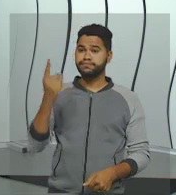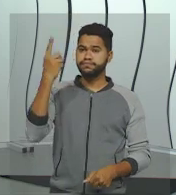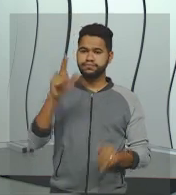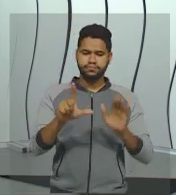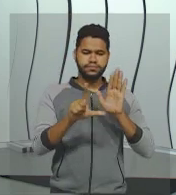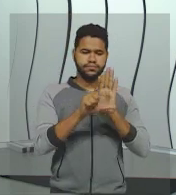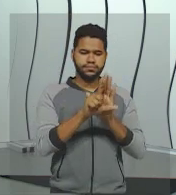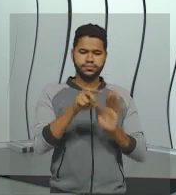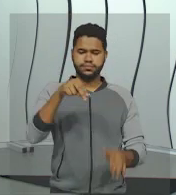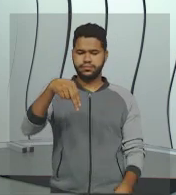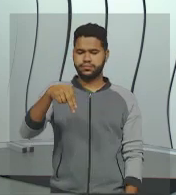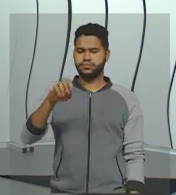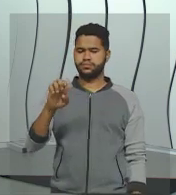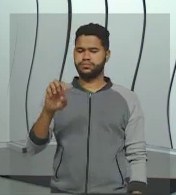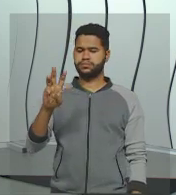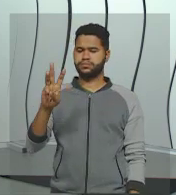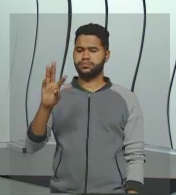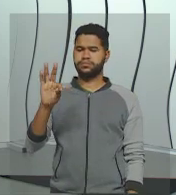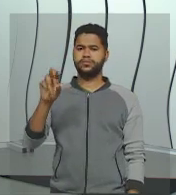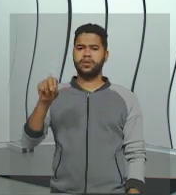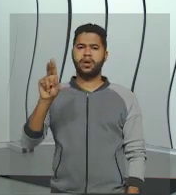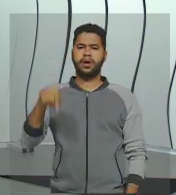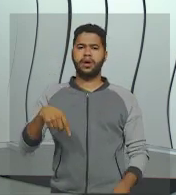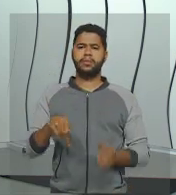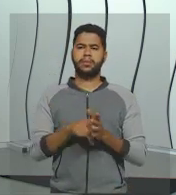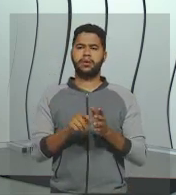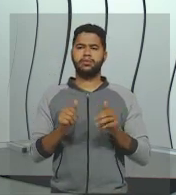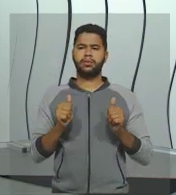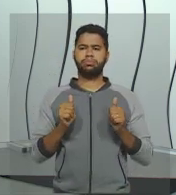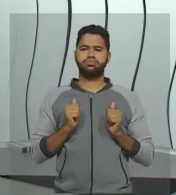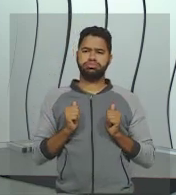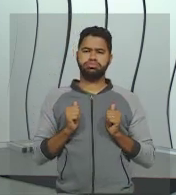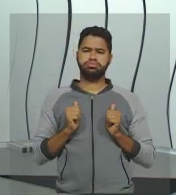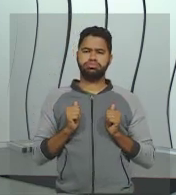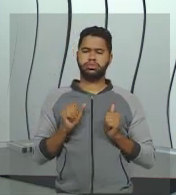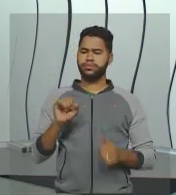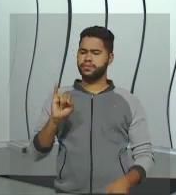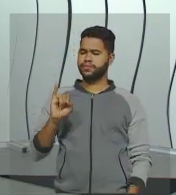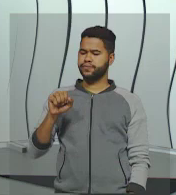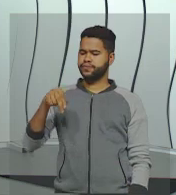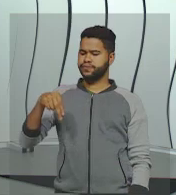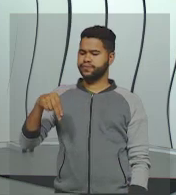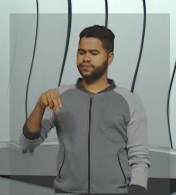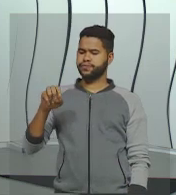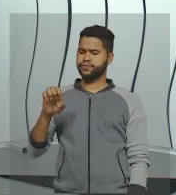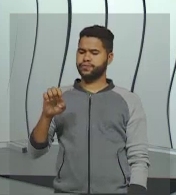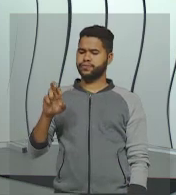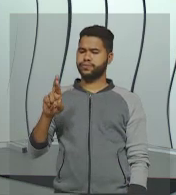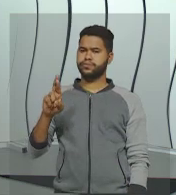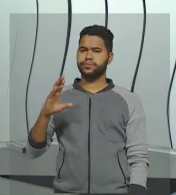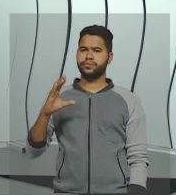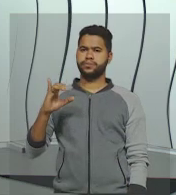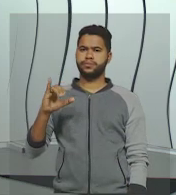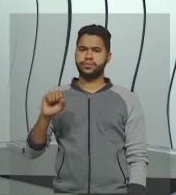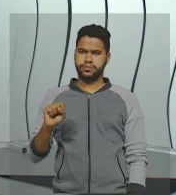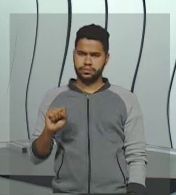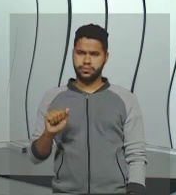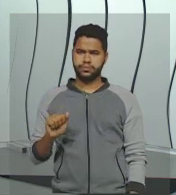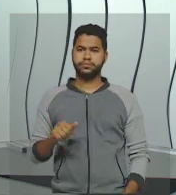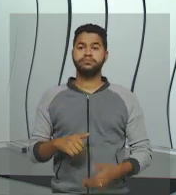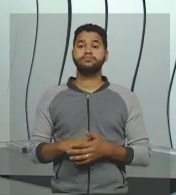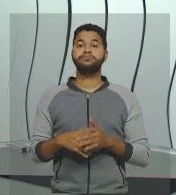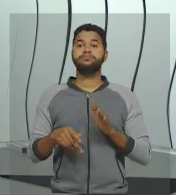de Newton, também chamada de lei da inércia, ela diz o seguinte, que um corpo que esteja